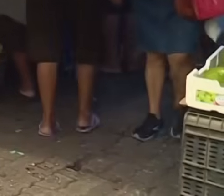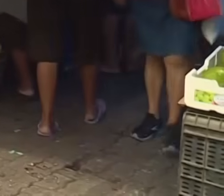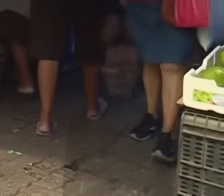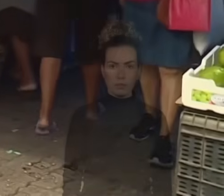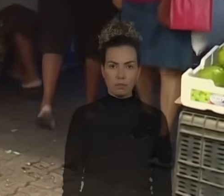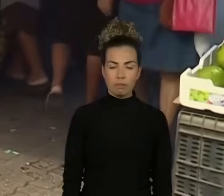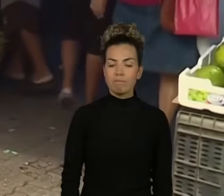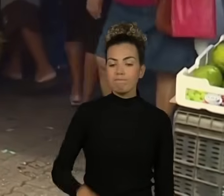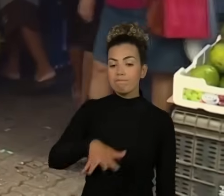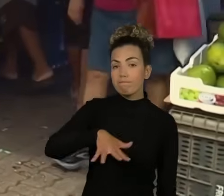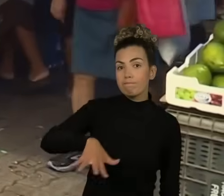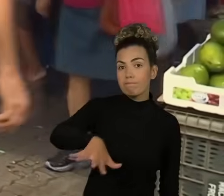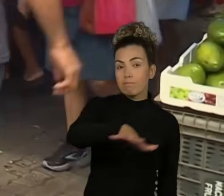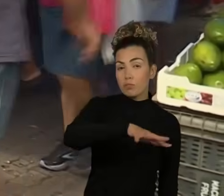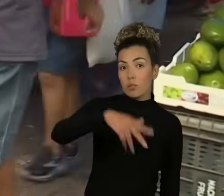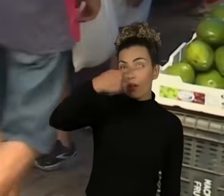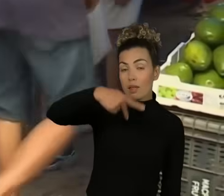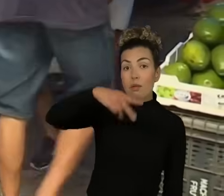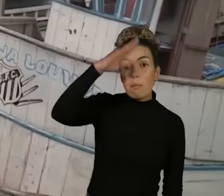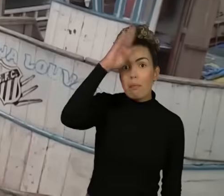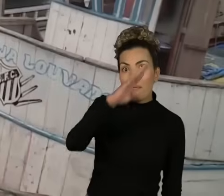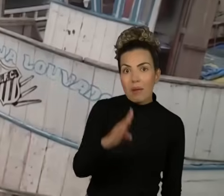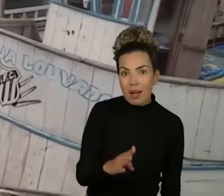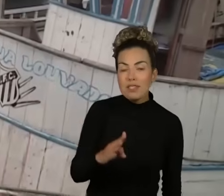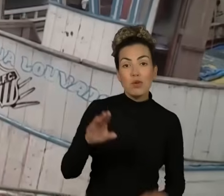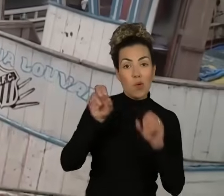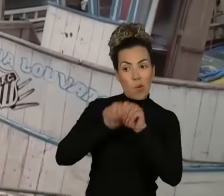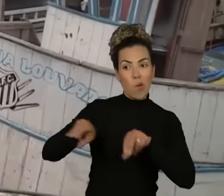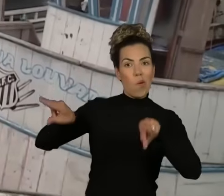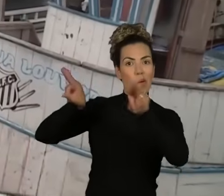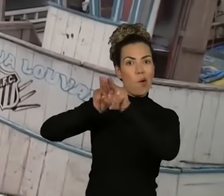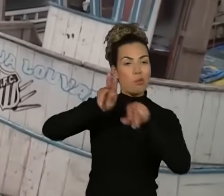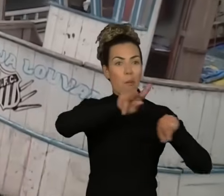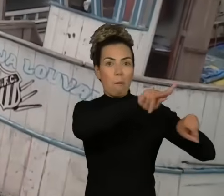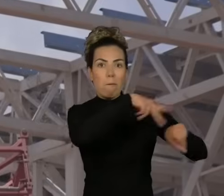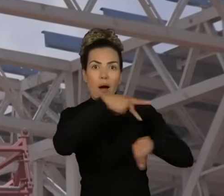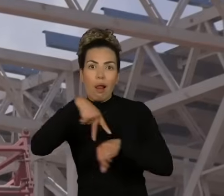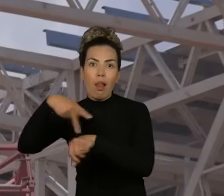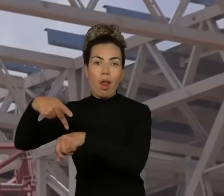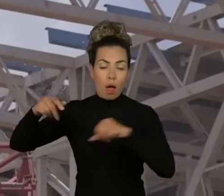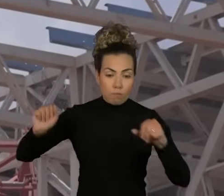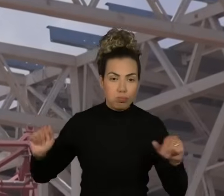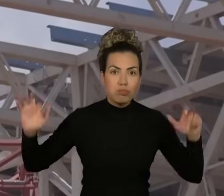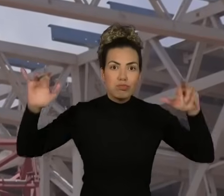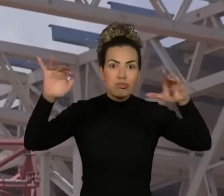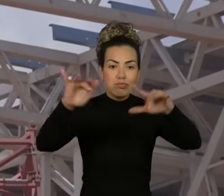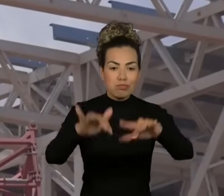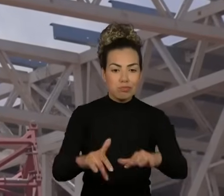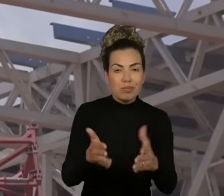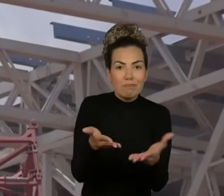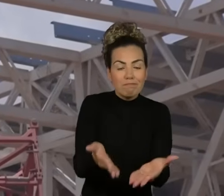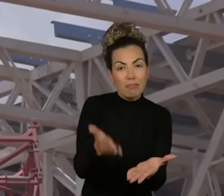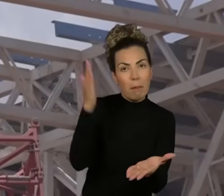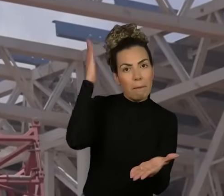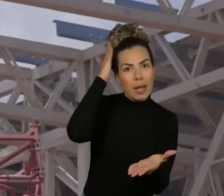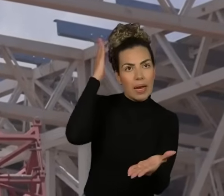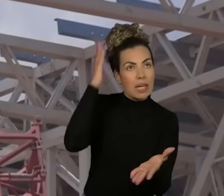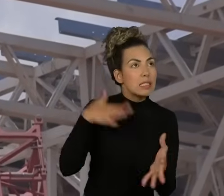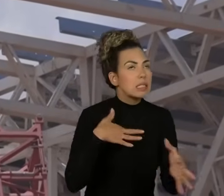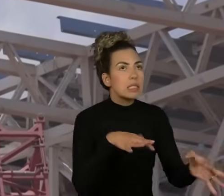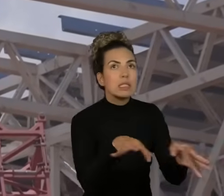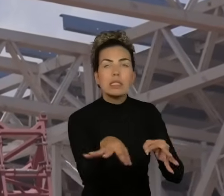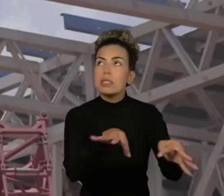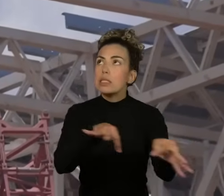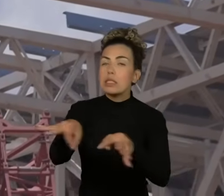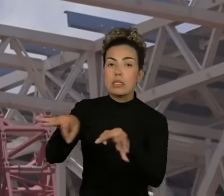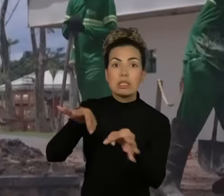A cidade brasileira anfitriã da Conferência da ONU para as Mudanças Climáticas se prepara para receber o maior evento